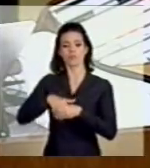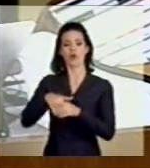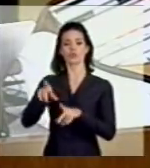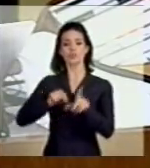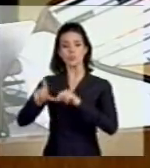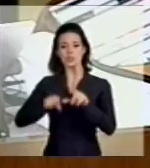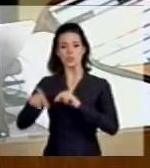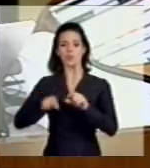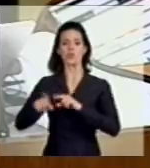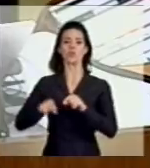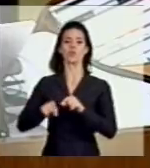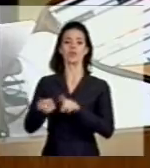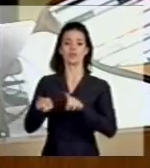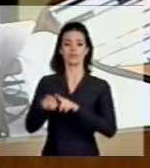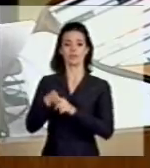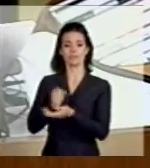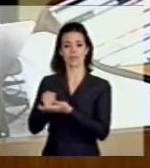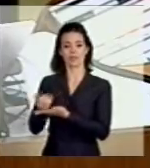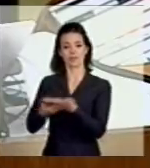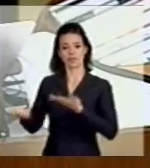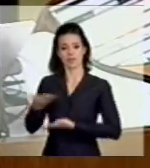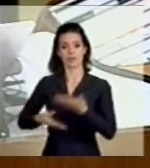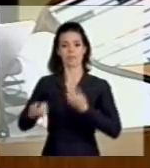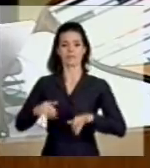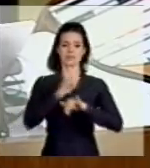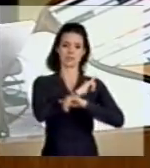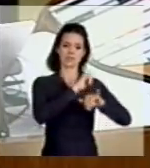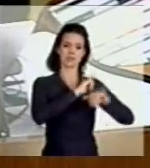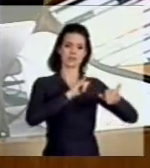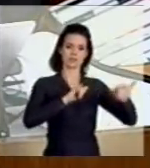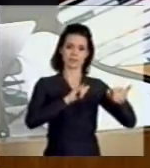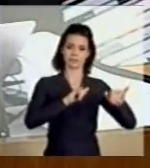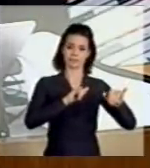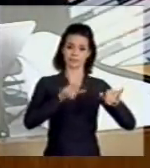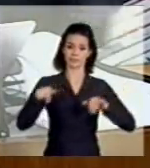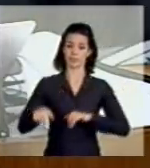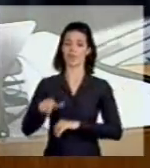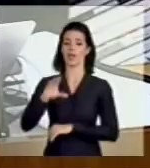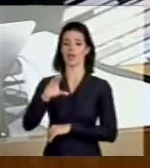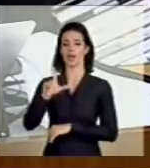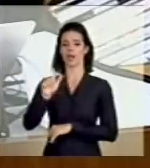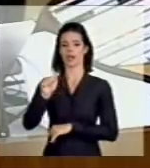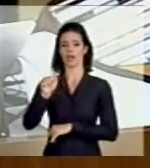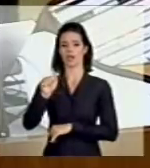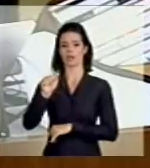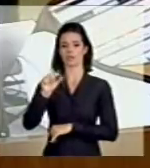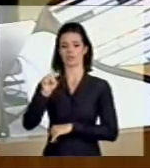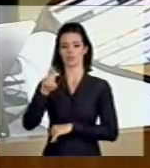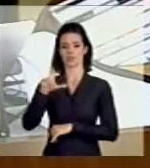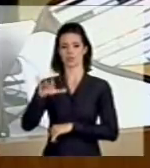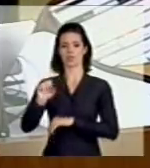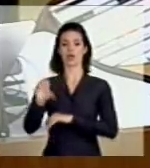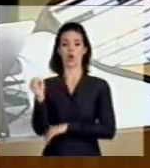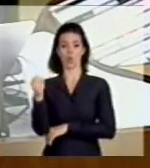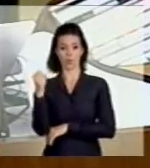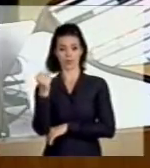foram levantadas quanto ao teor da cláusula 8ª do acordo, que supostamente infringiria o requisito de